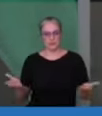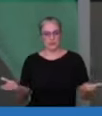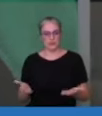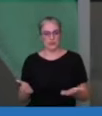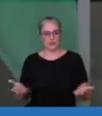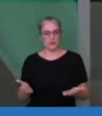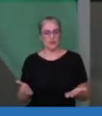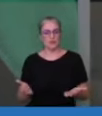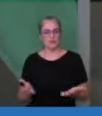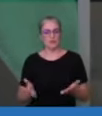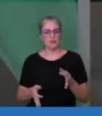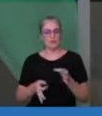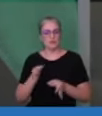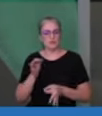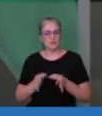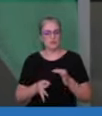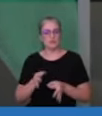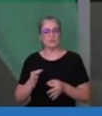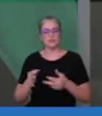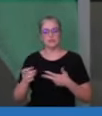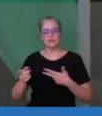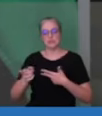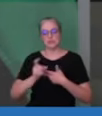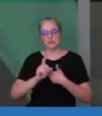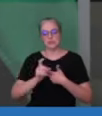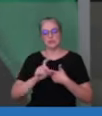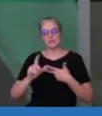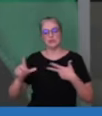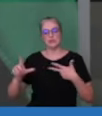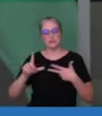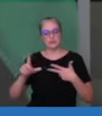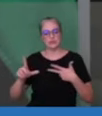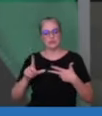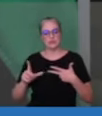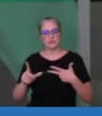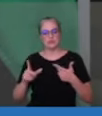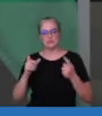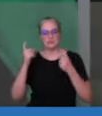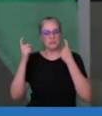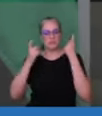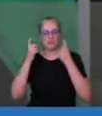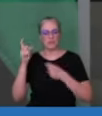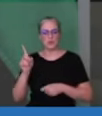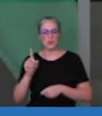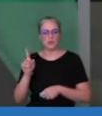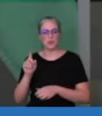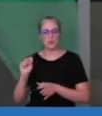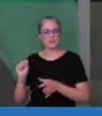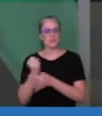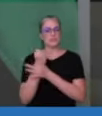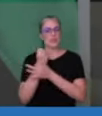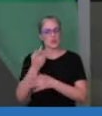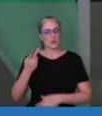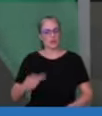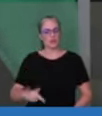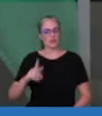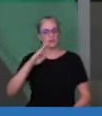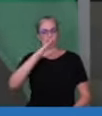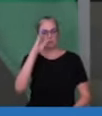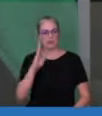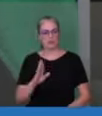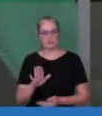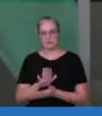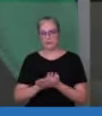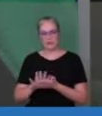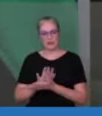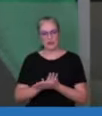poder judiciário, que o poder executivo e o poder legislativo não se preocupa com a segurança interna nacional, não se preocupa com